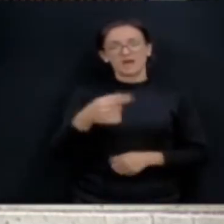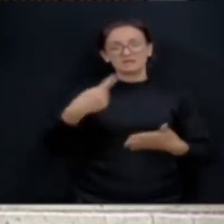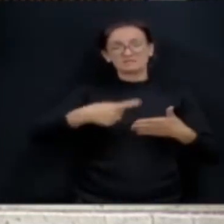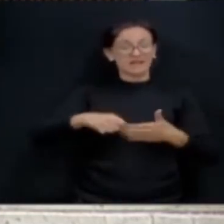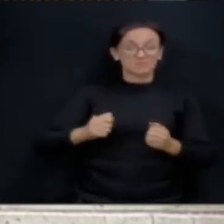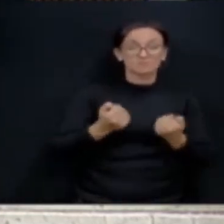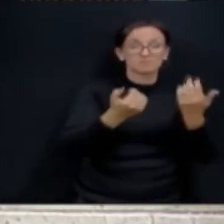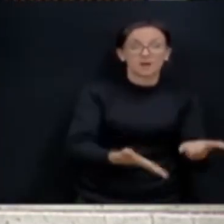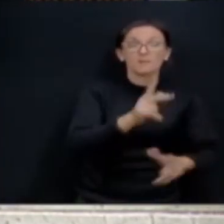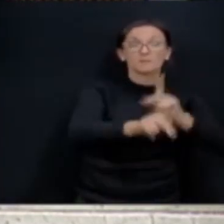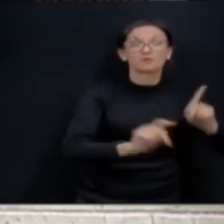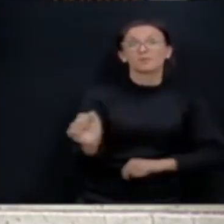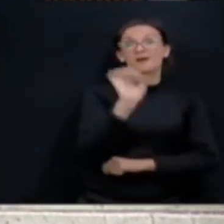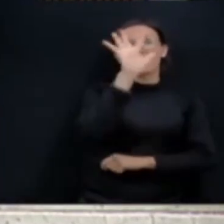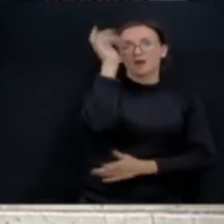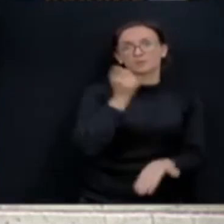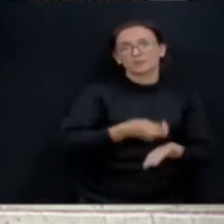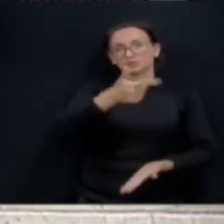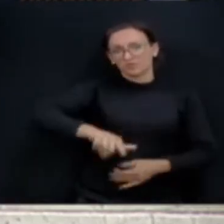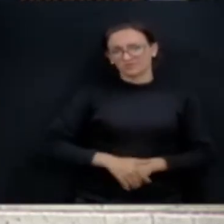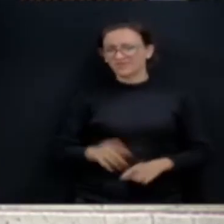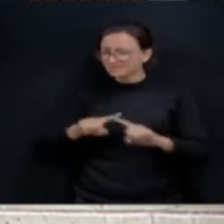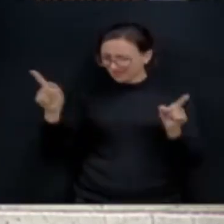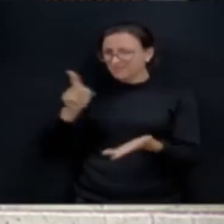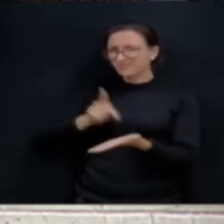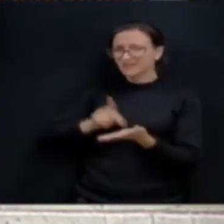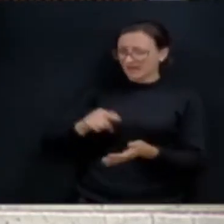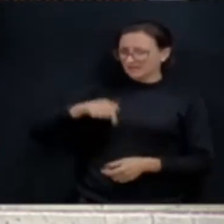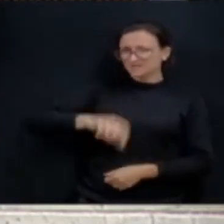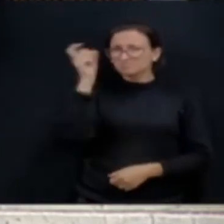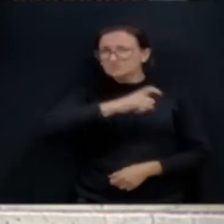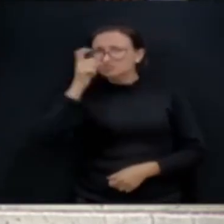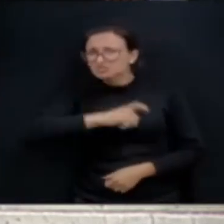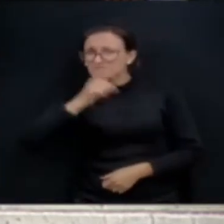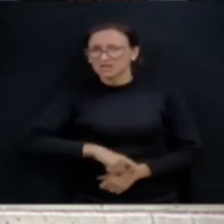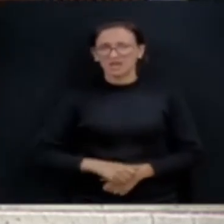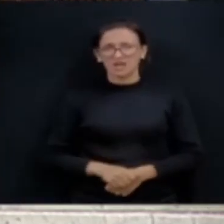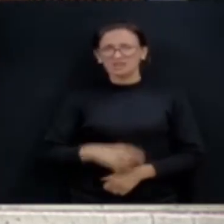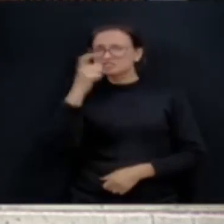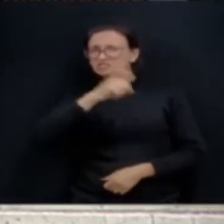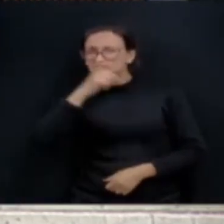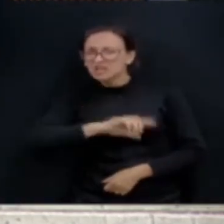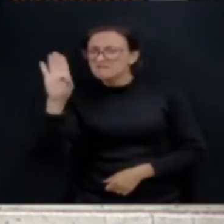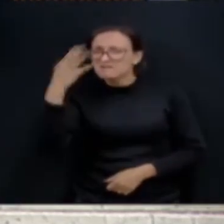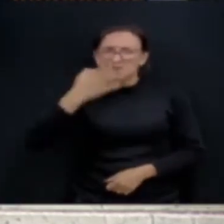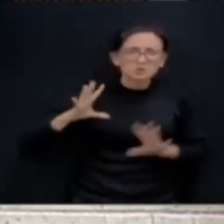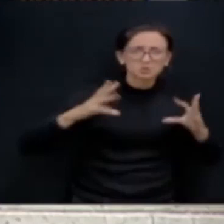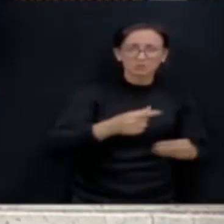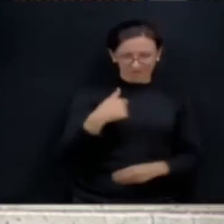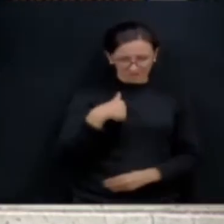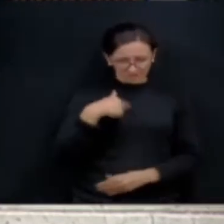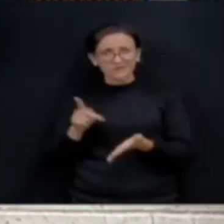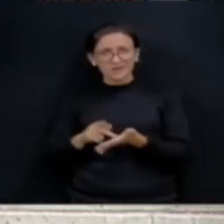cara novamente. E aqui nós fomos enganados. A mentira comeu solta, enganou todos vocês, inclusive até mim,